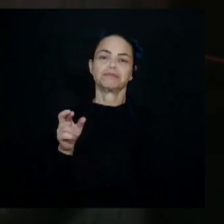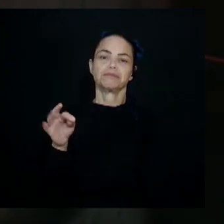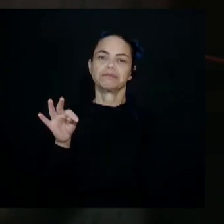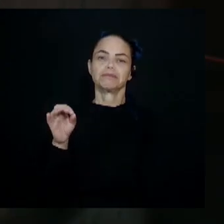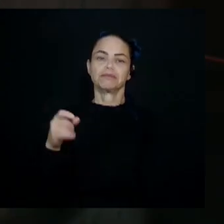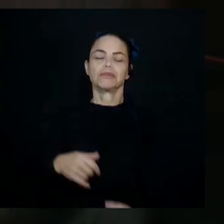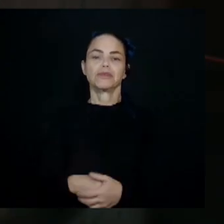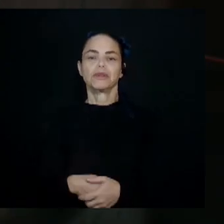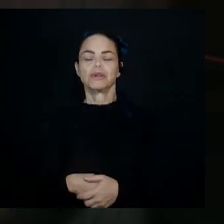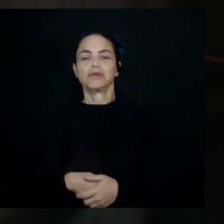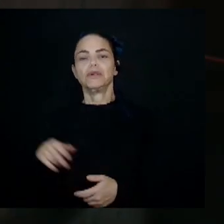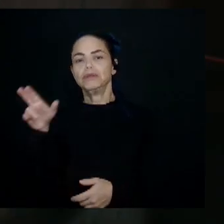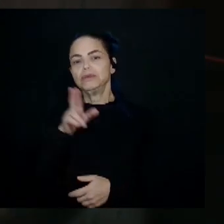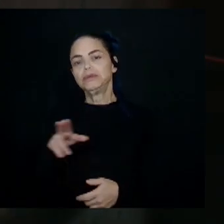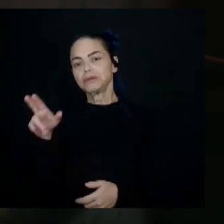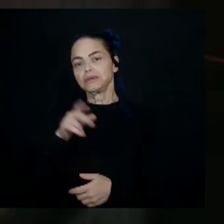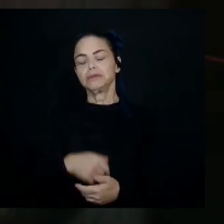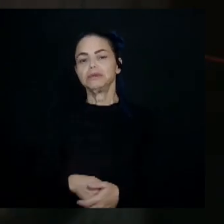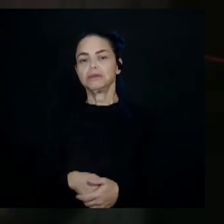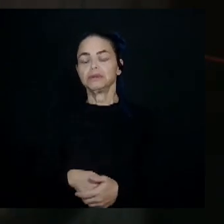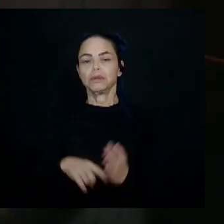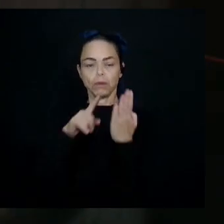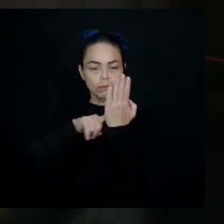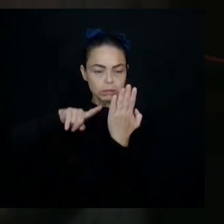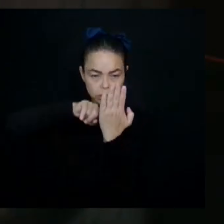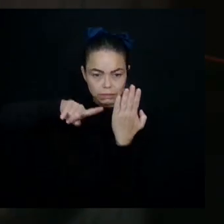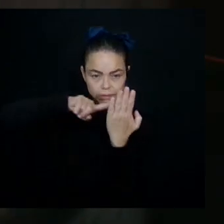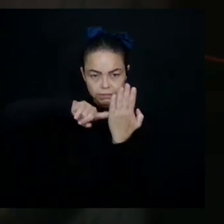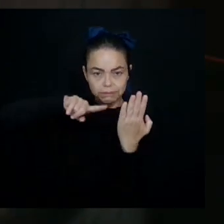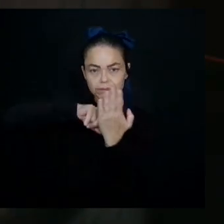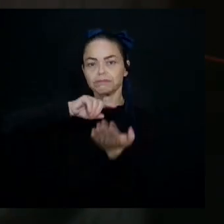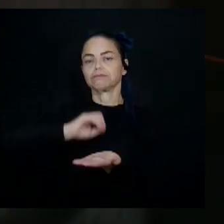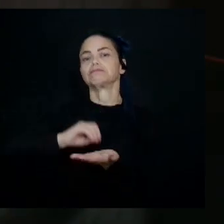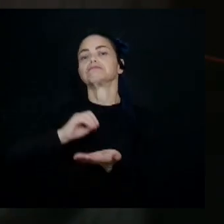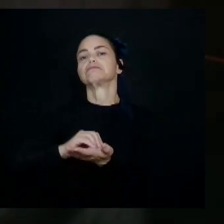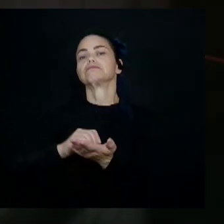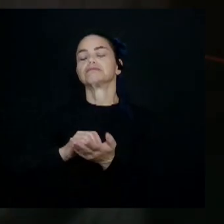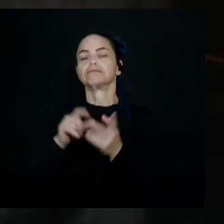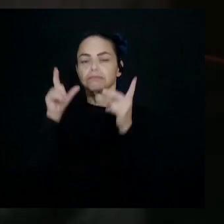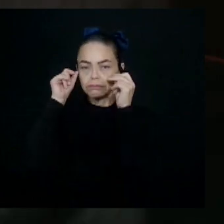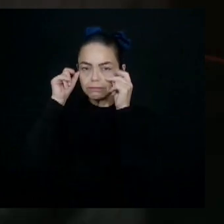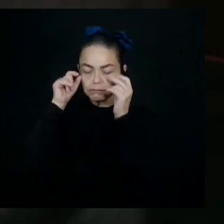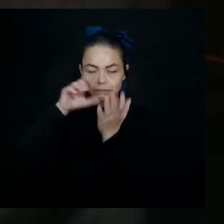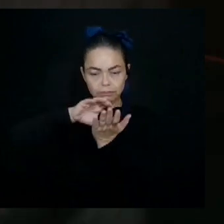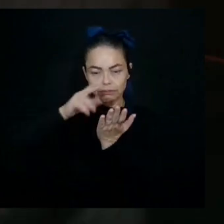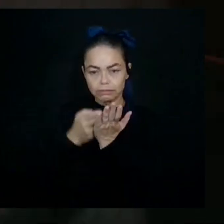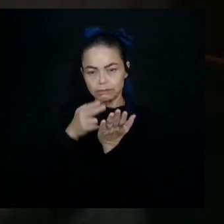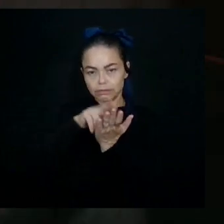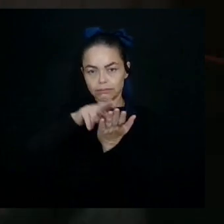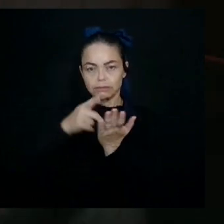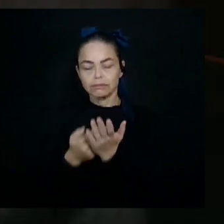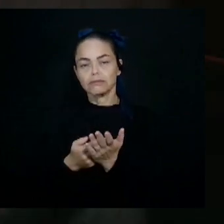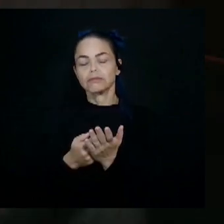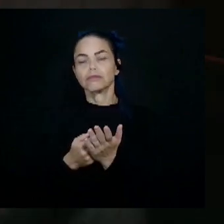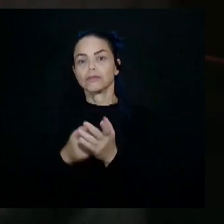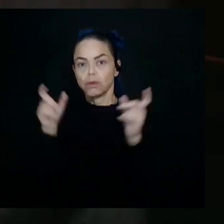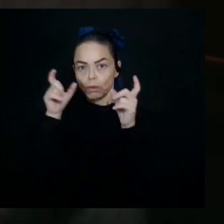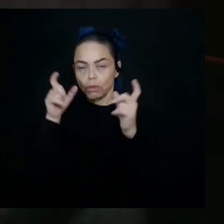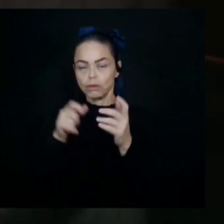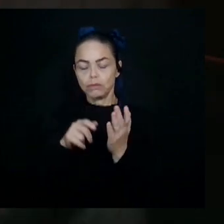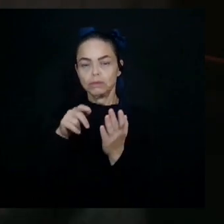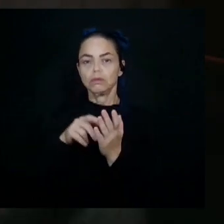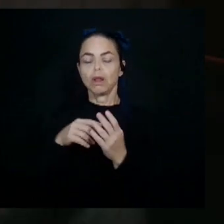uso prolongado de telas e a falta de sono podem, de alguma forma, bagunçar os hormônios